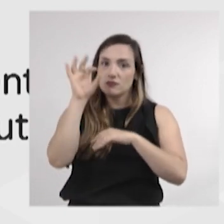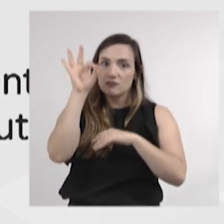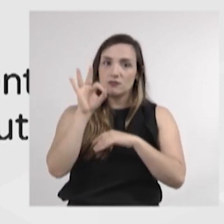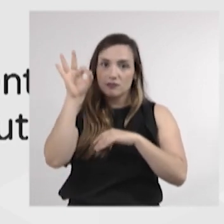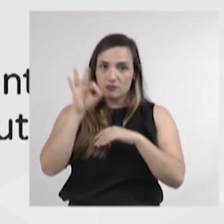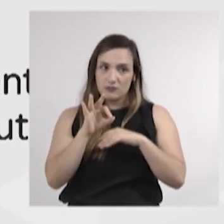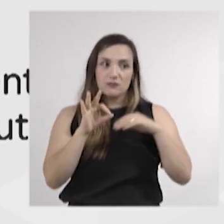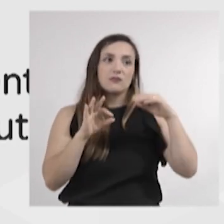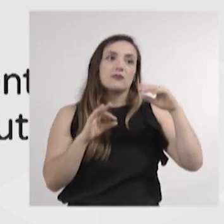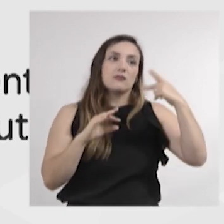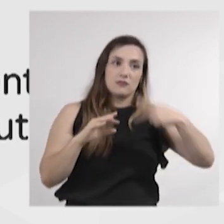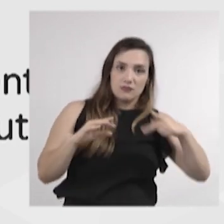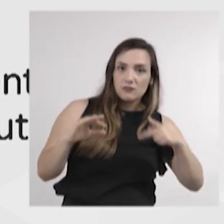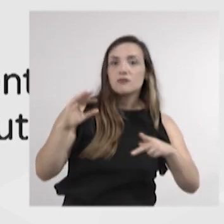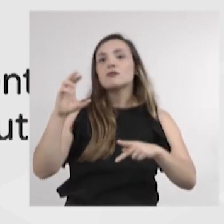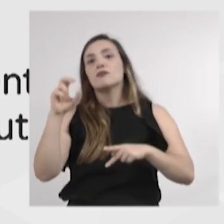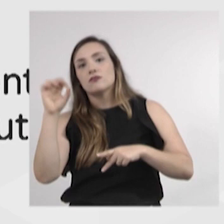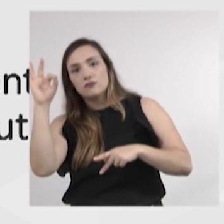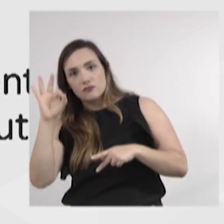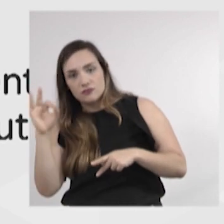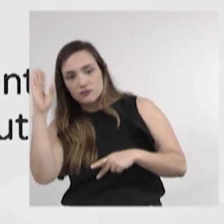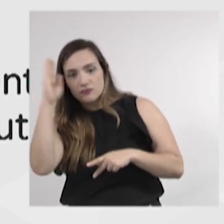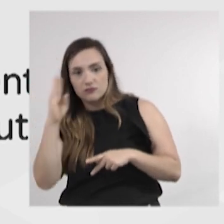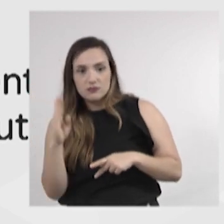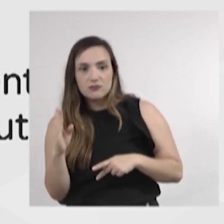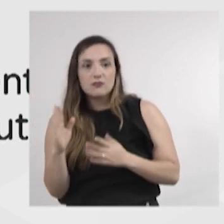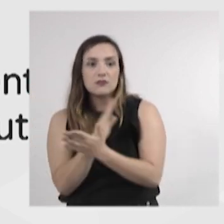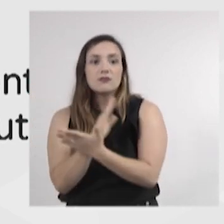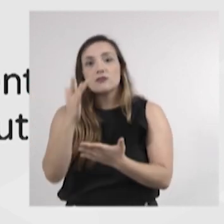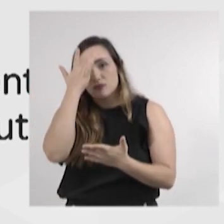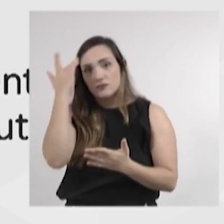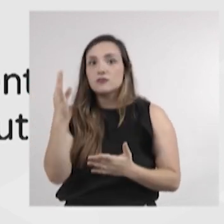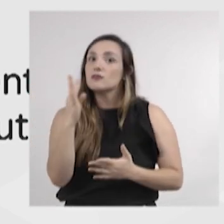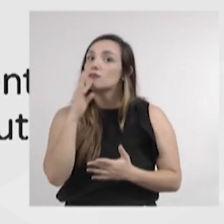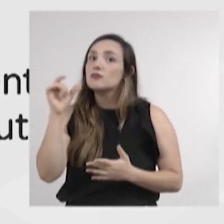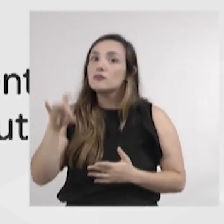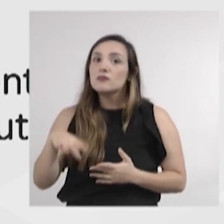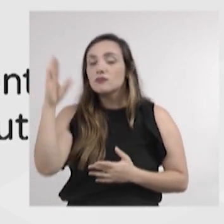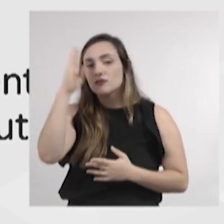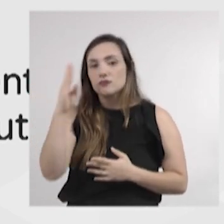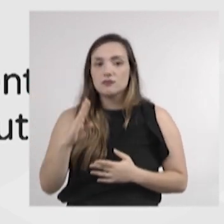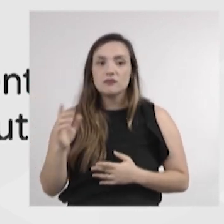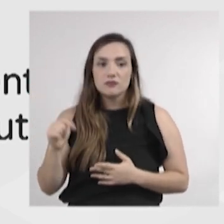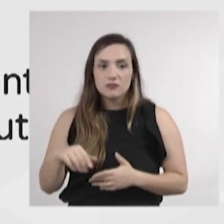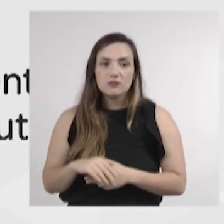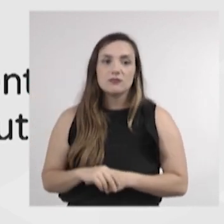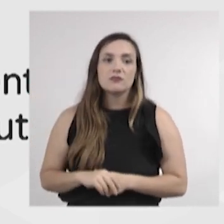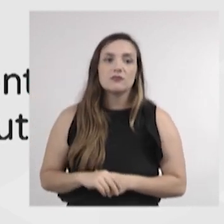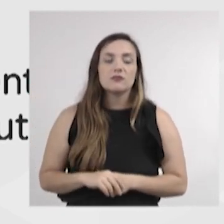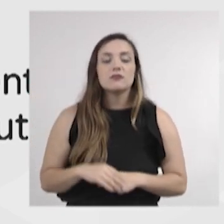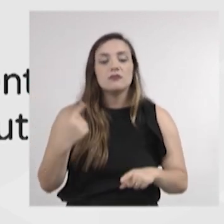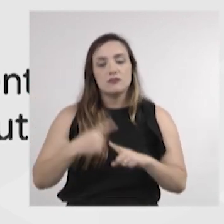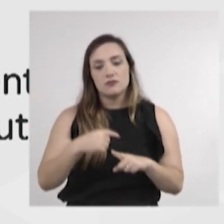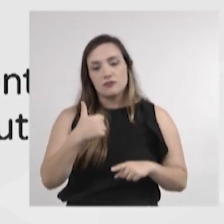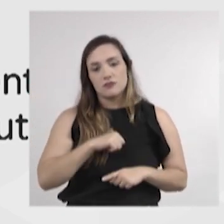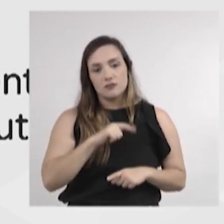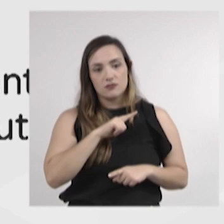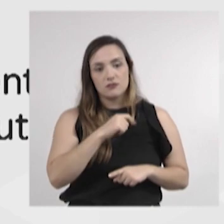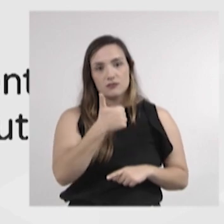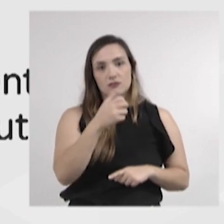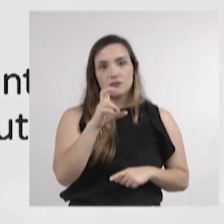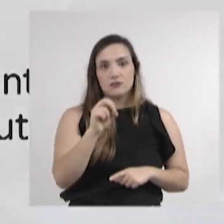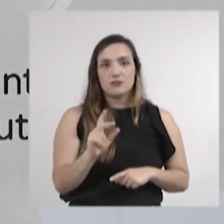e 50% é paraguaia. Muitas pessoas só associam a Itaipu a Brasil, porque dessa área de 150 mil quilômetros